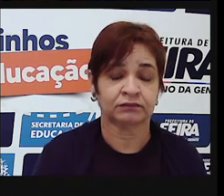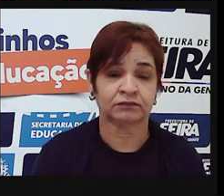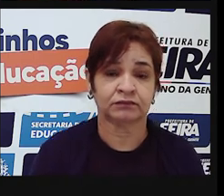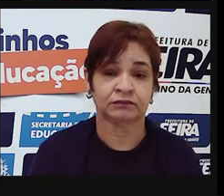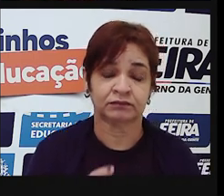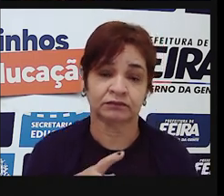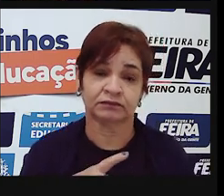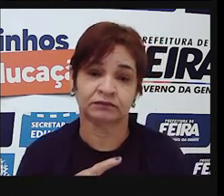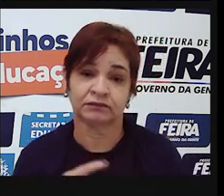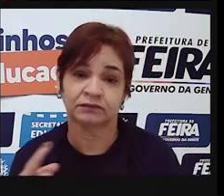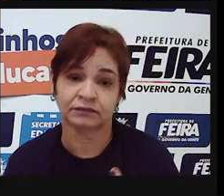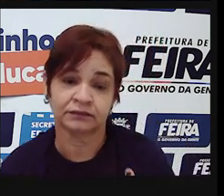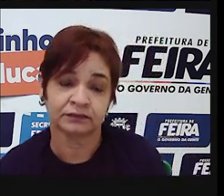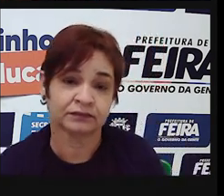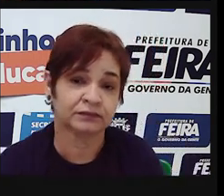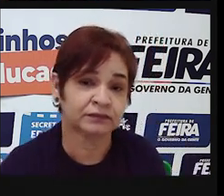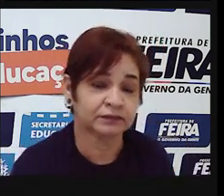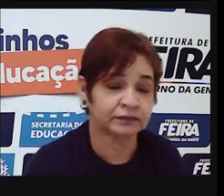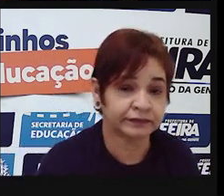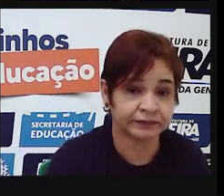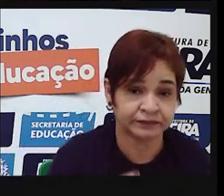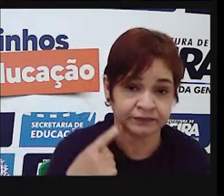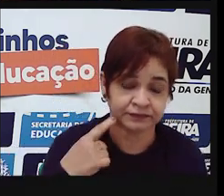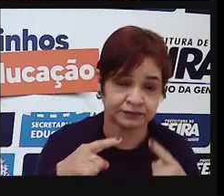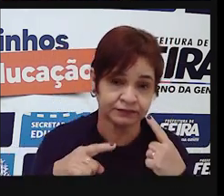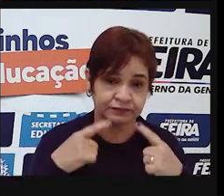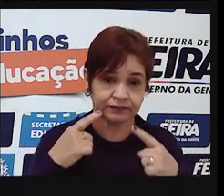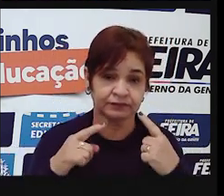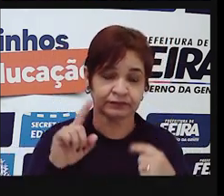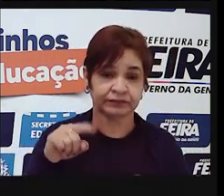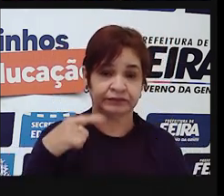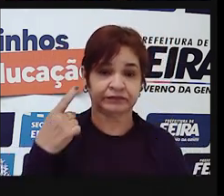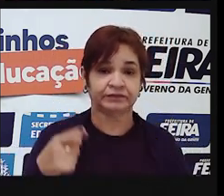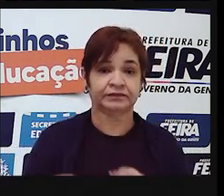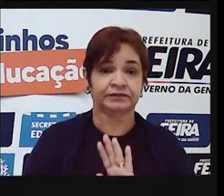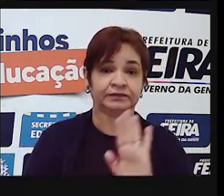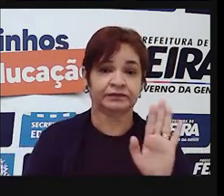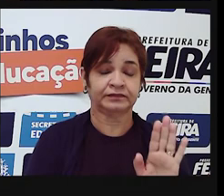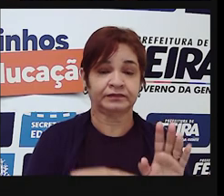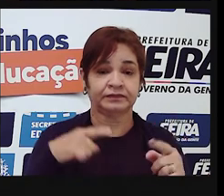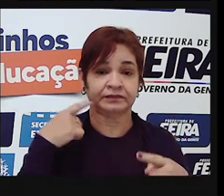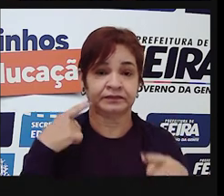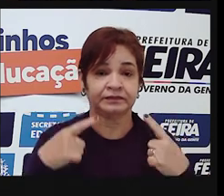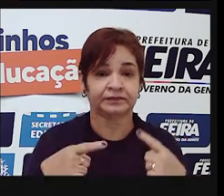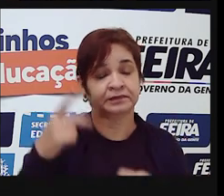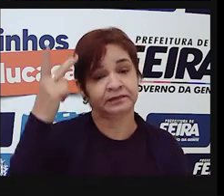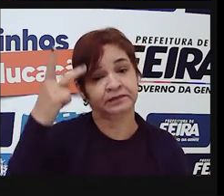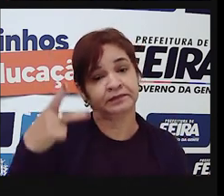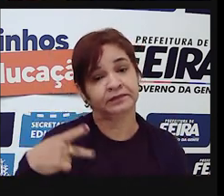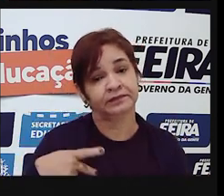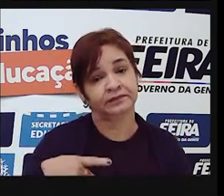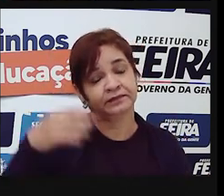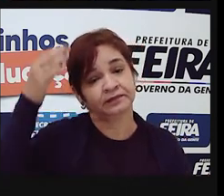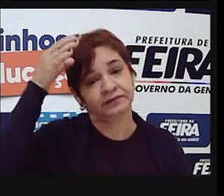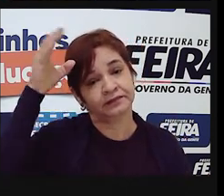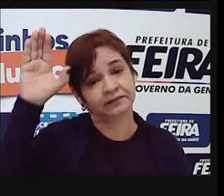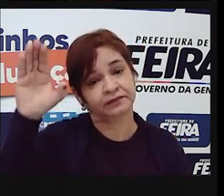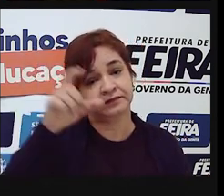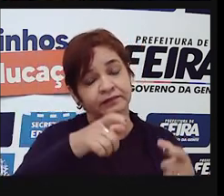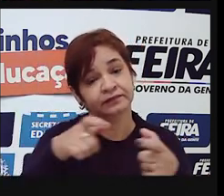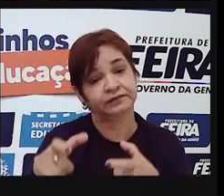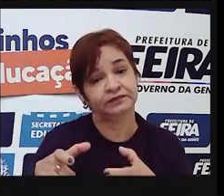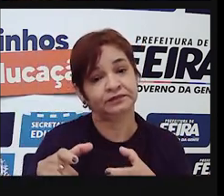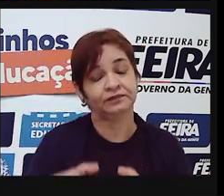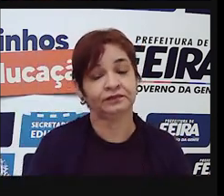tipo de música ou alguma manifestação musical que seja própria daquele lugar. Embora